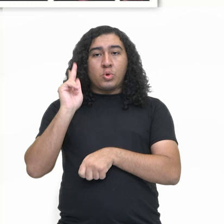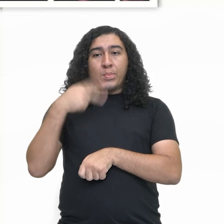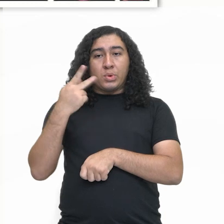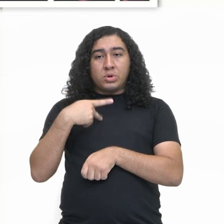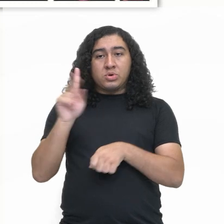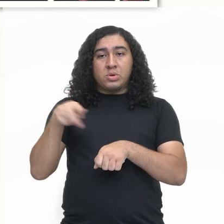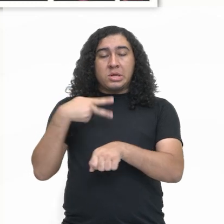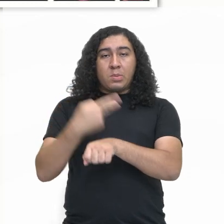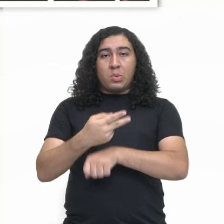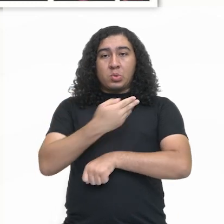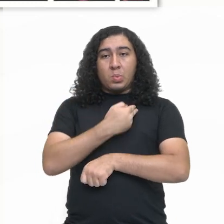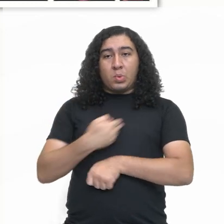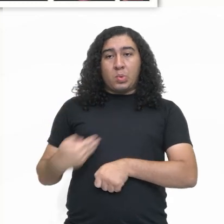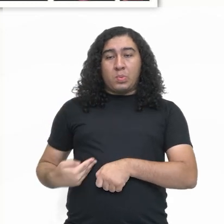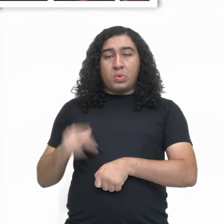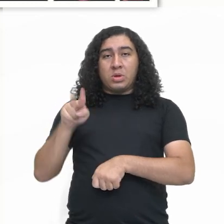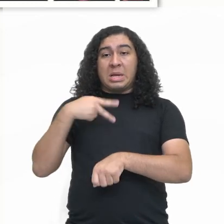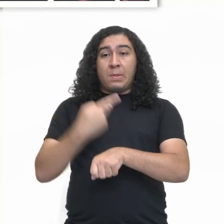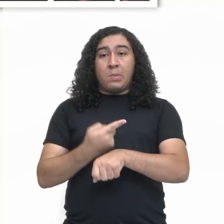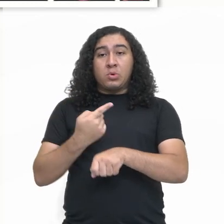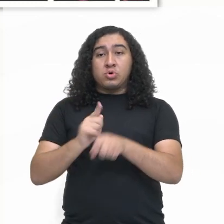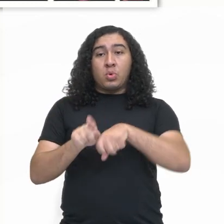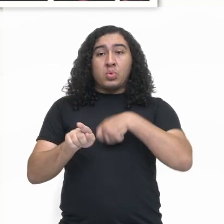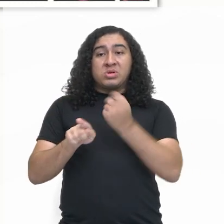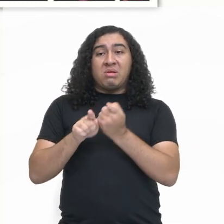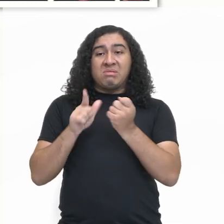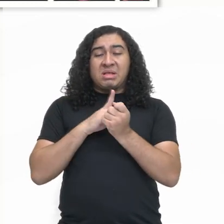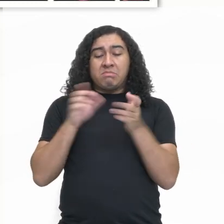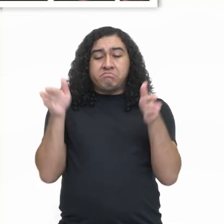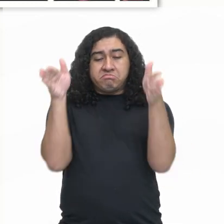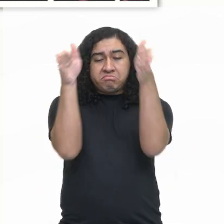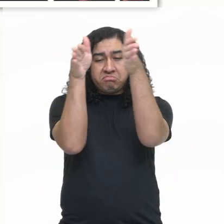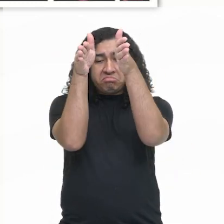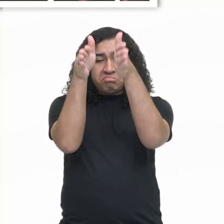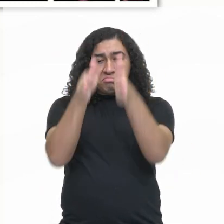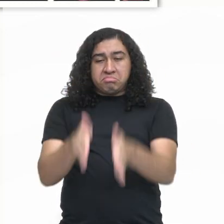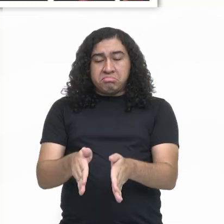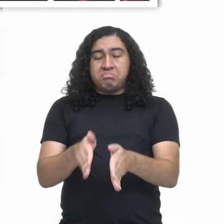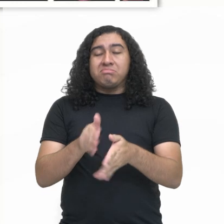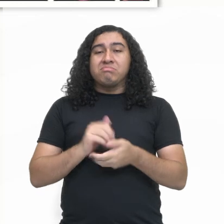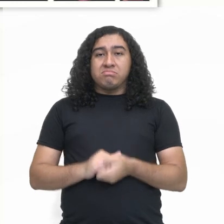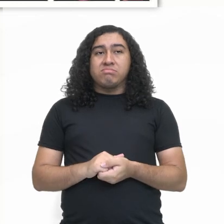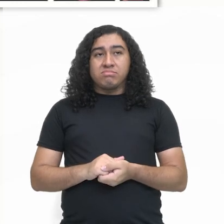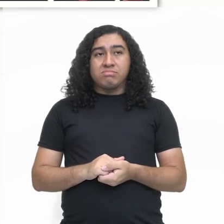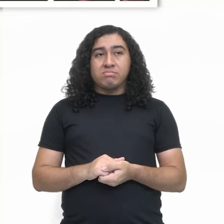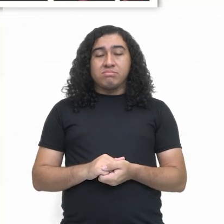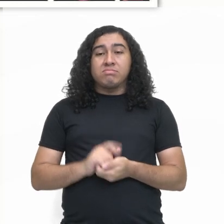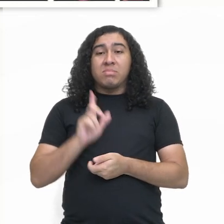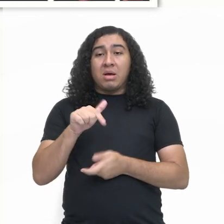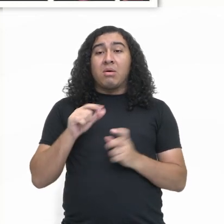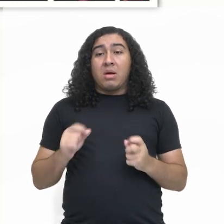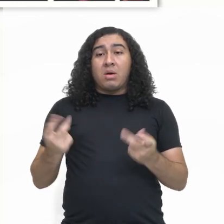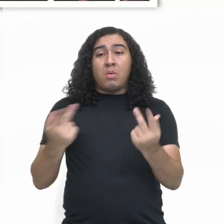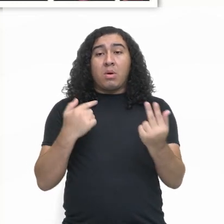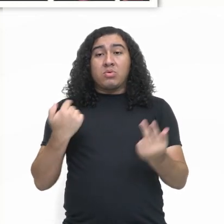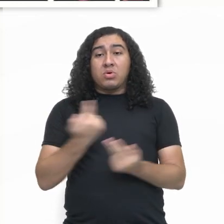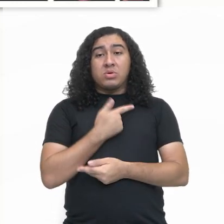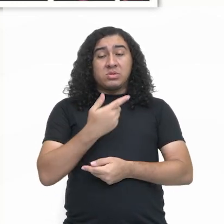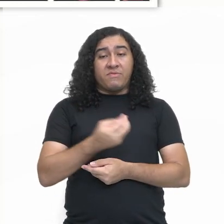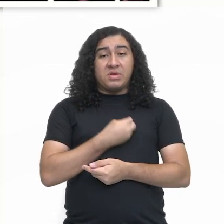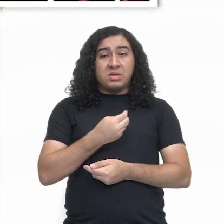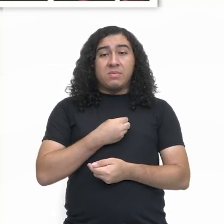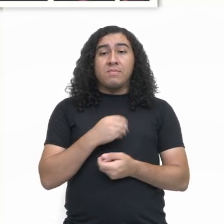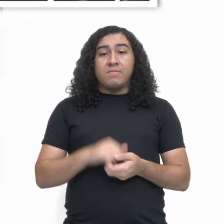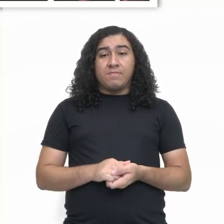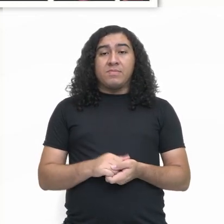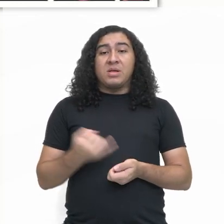o poder público, e o poder social está aqui bem impressado, quase sem respirar já. É assim que nós vivemos, né?